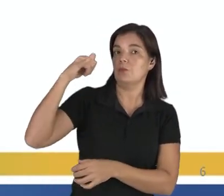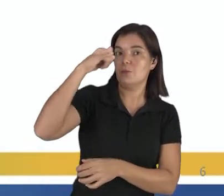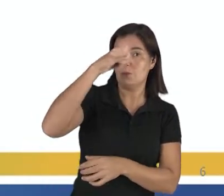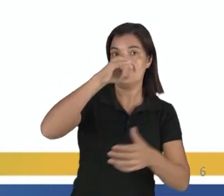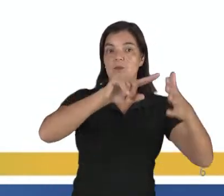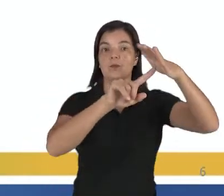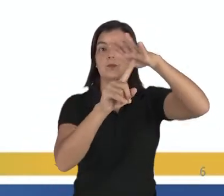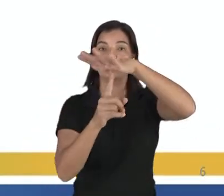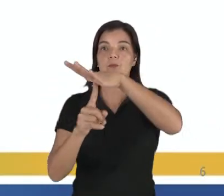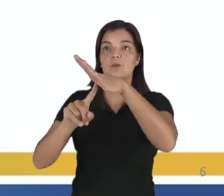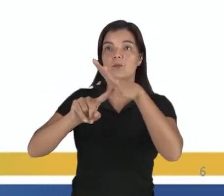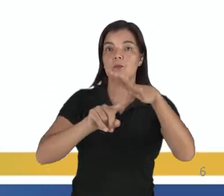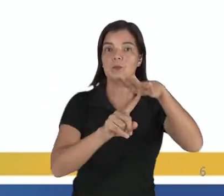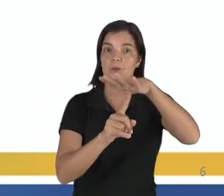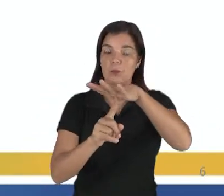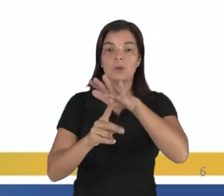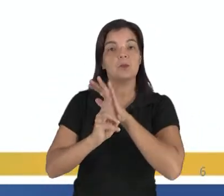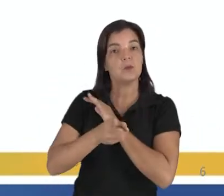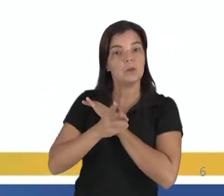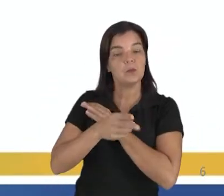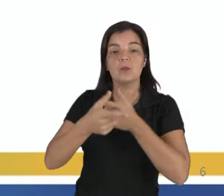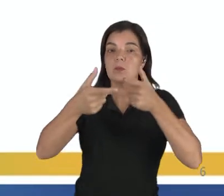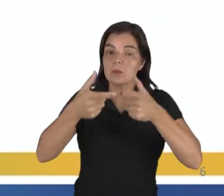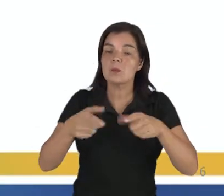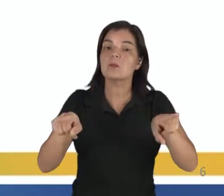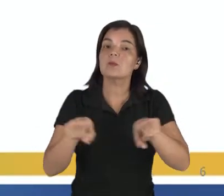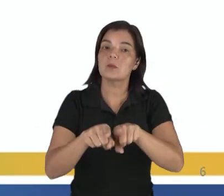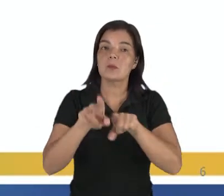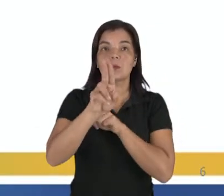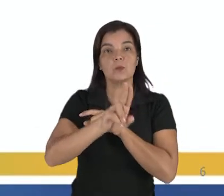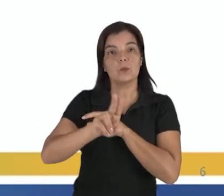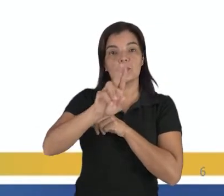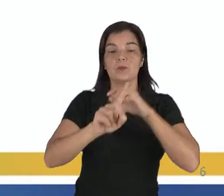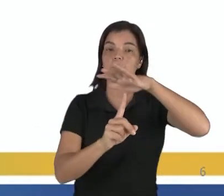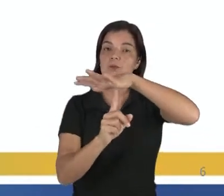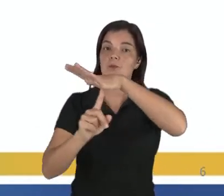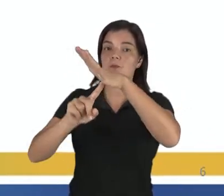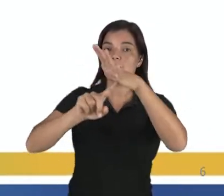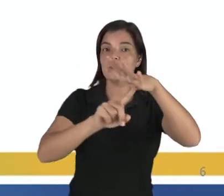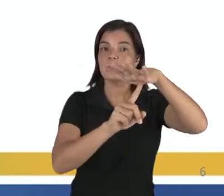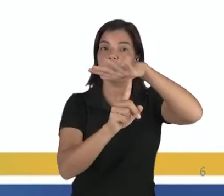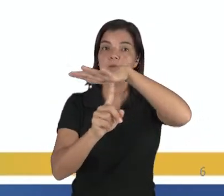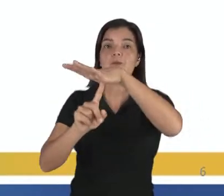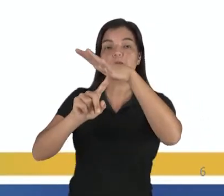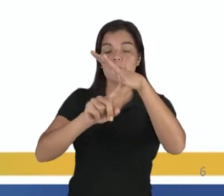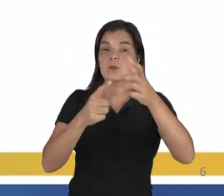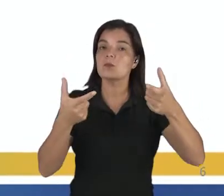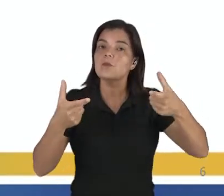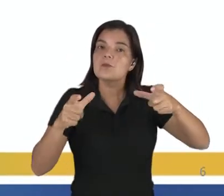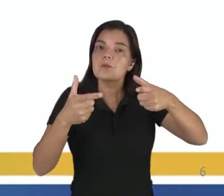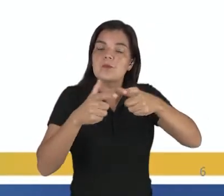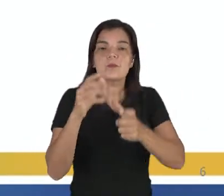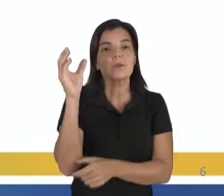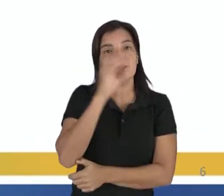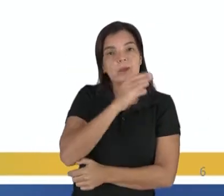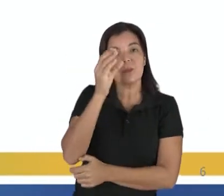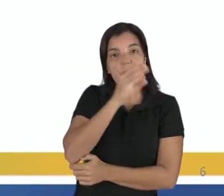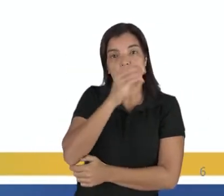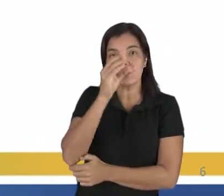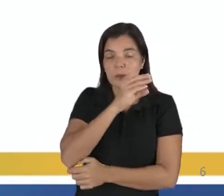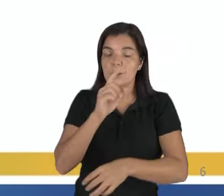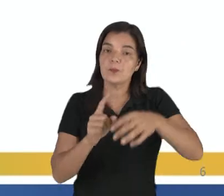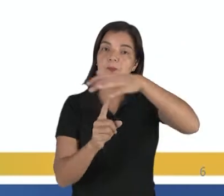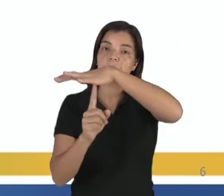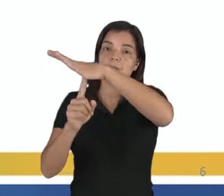aeronaves ou lugares fixos, né? Fazendo uso de um paraquedas para diminuir a sua velocidade de queda,